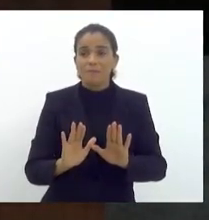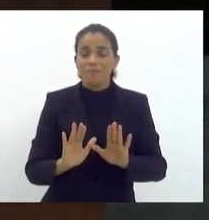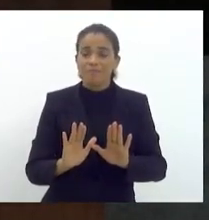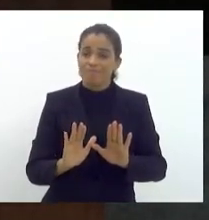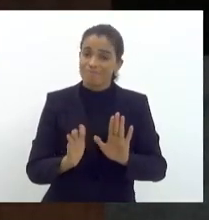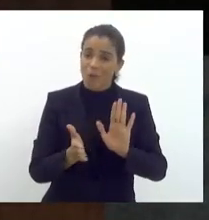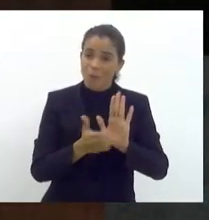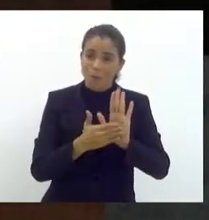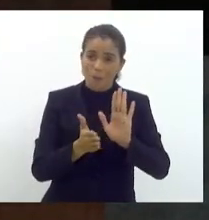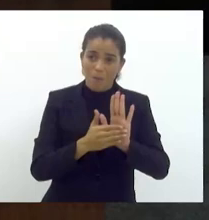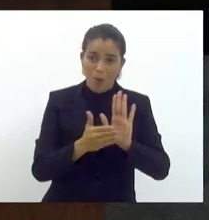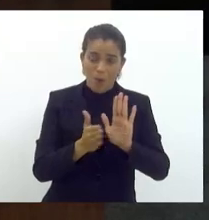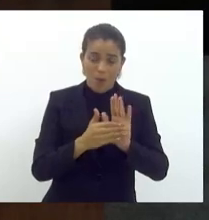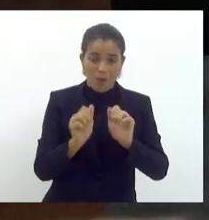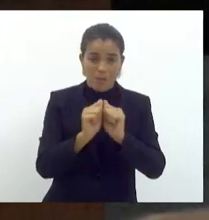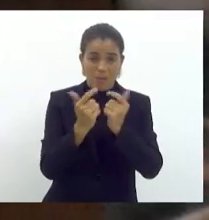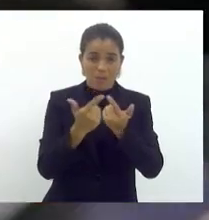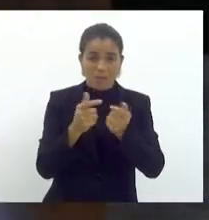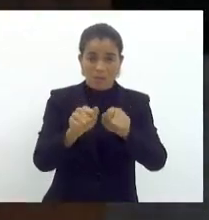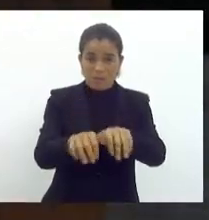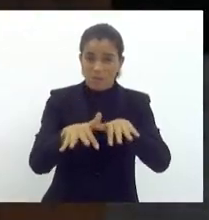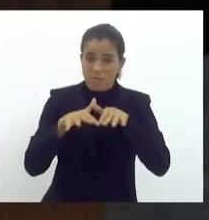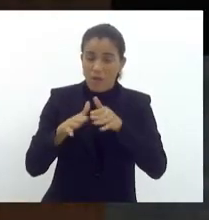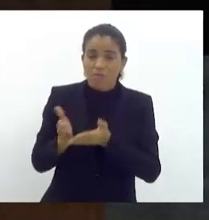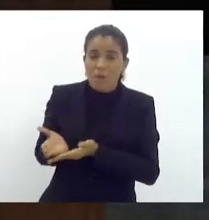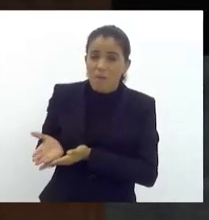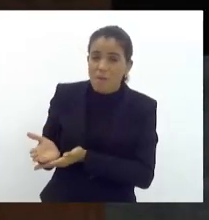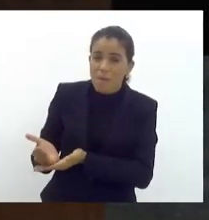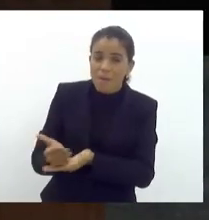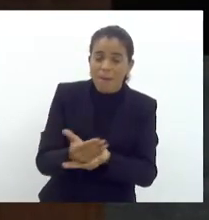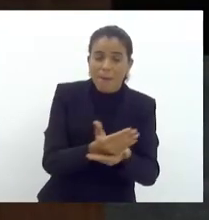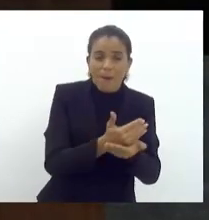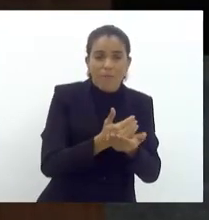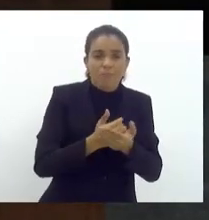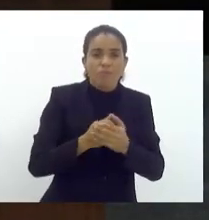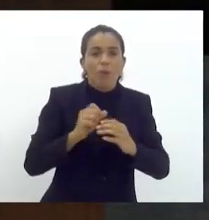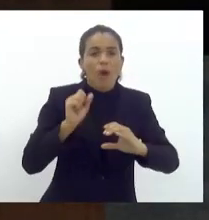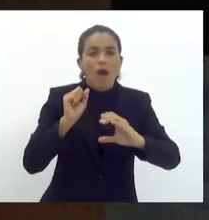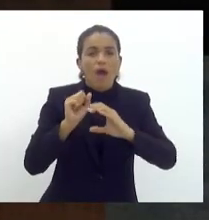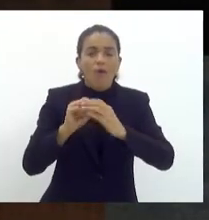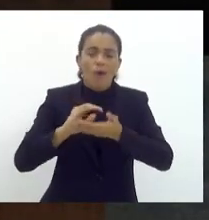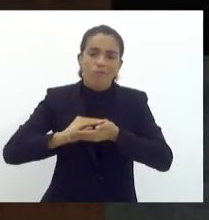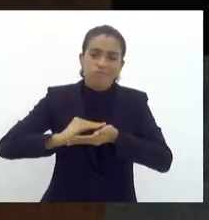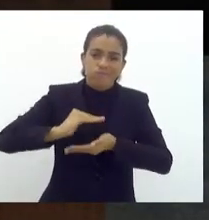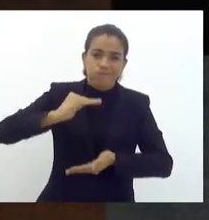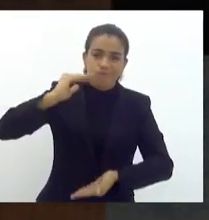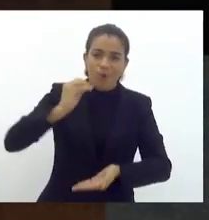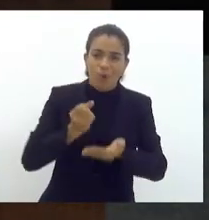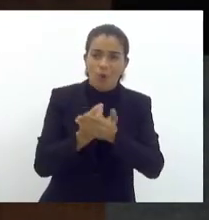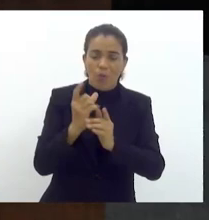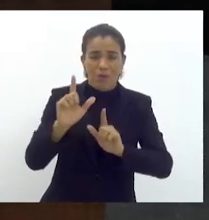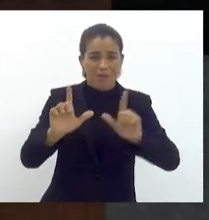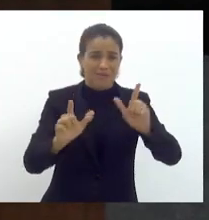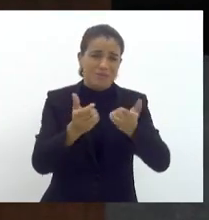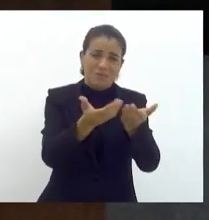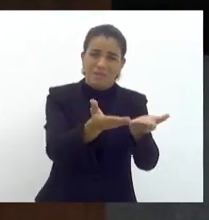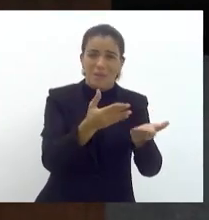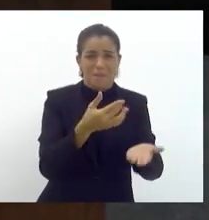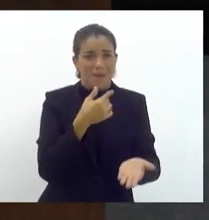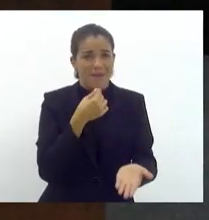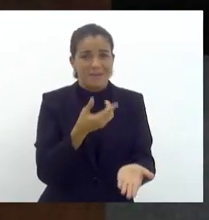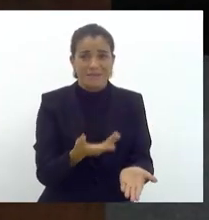propô esse Parlamento que a gente faça aí uma vaquinha alguma coisa para que a gente compre de uma vez por todas uma televisão para esse rapaz